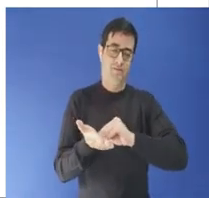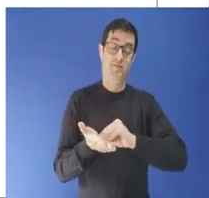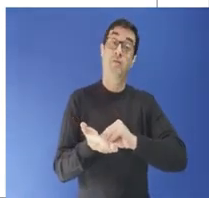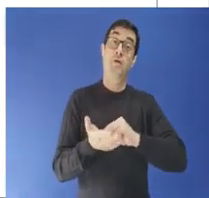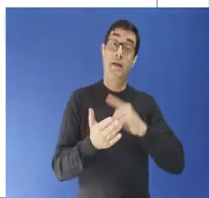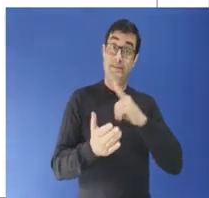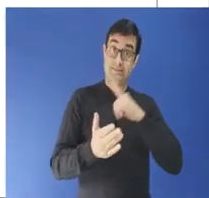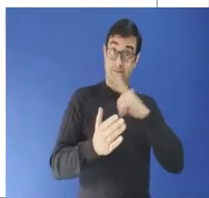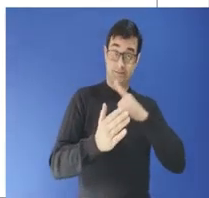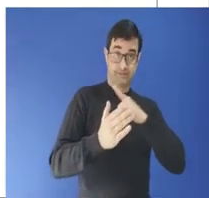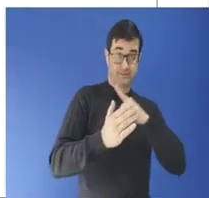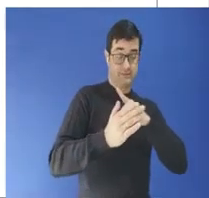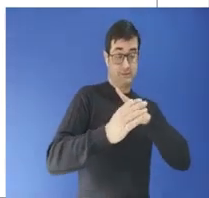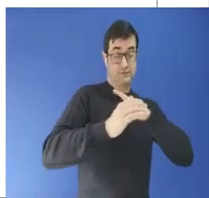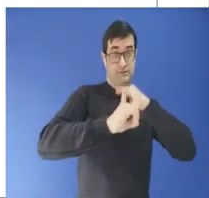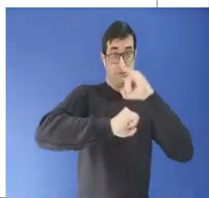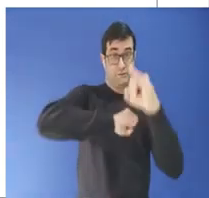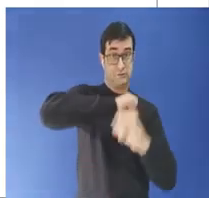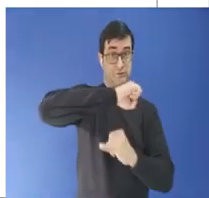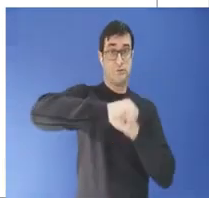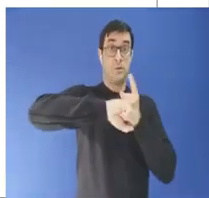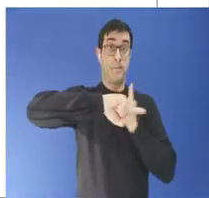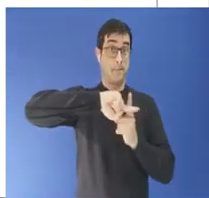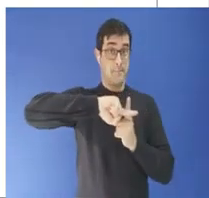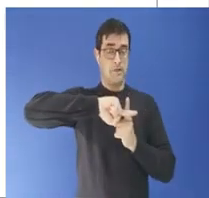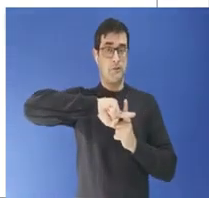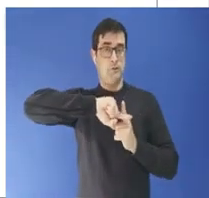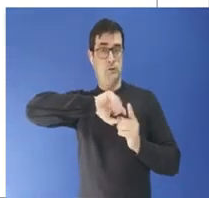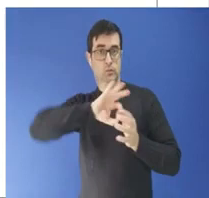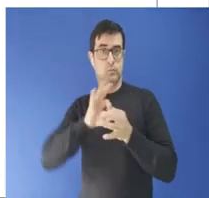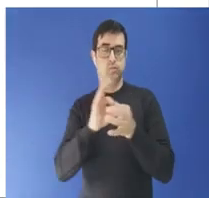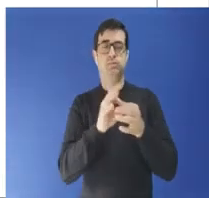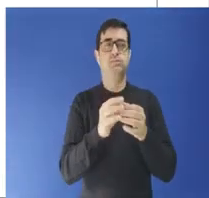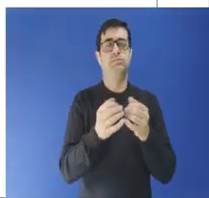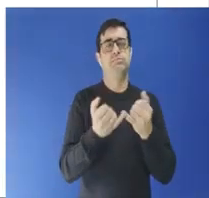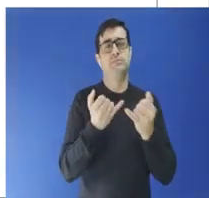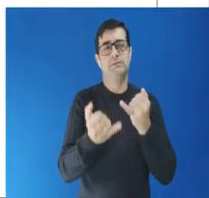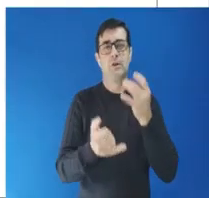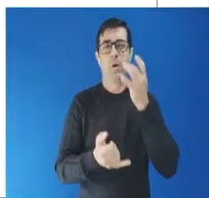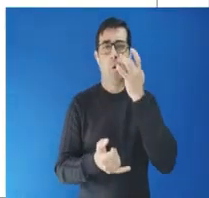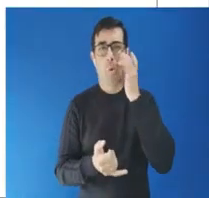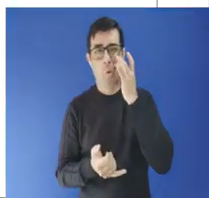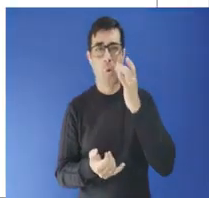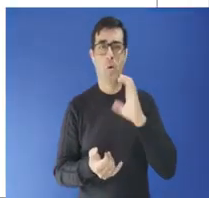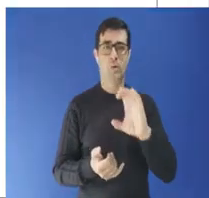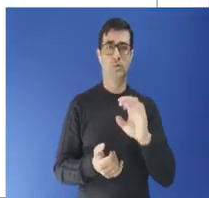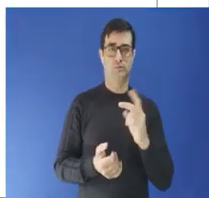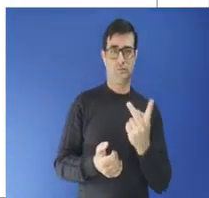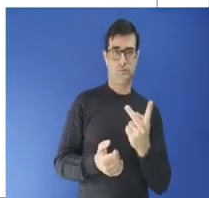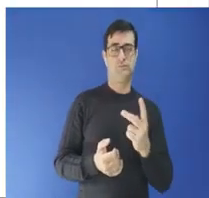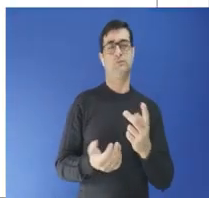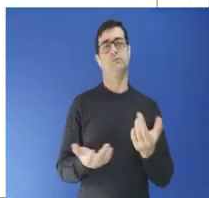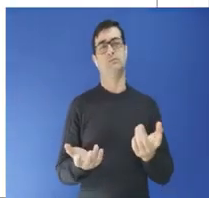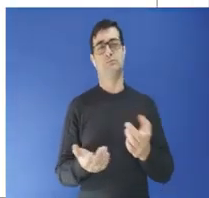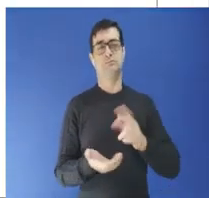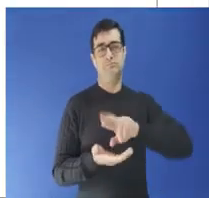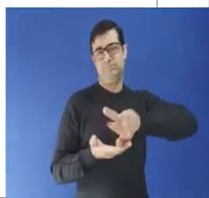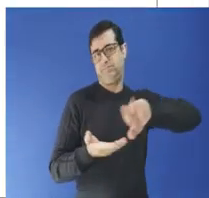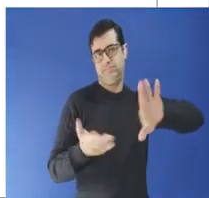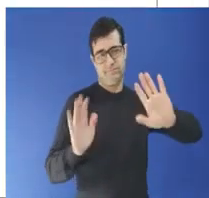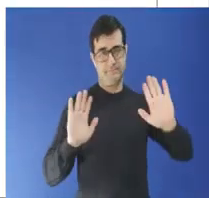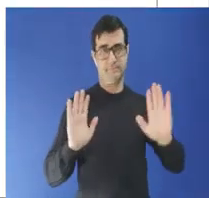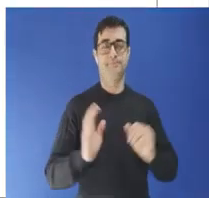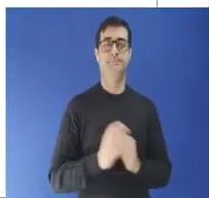tenho geralmente apenas cátions de um mesmo elemento, por exemplo, ouro, prata, chumbo, enfim, e assim